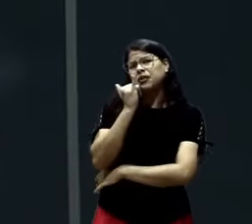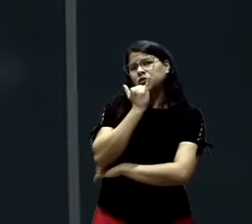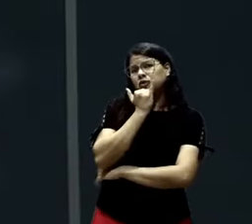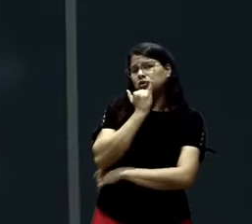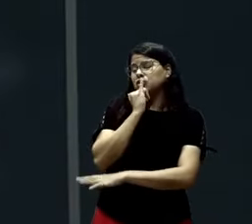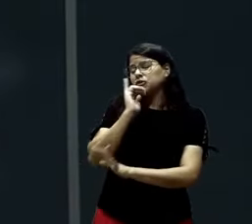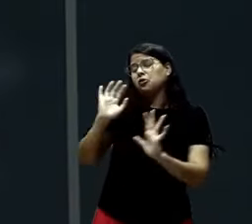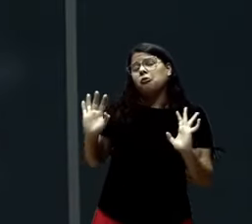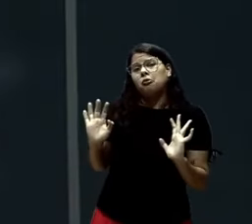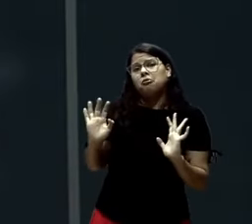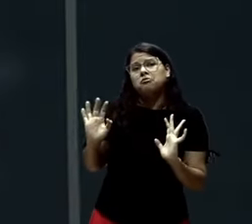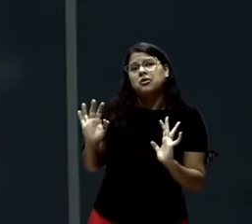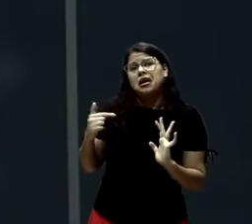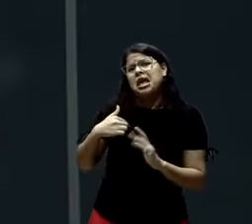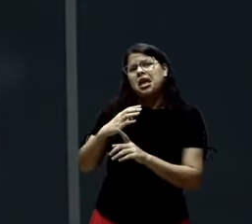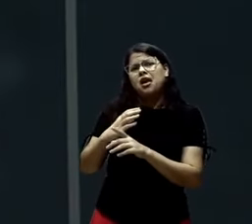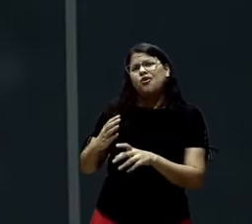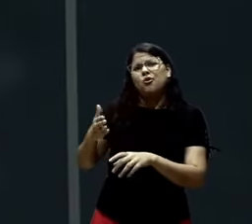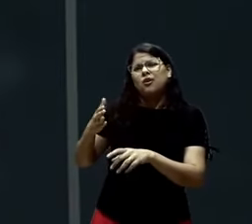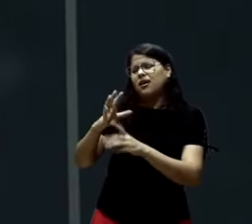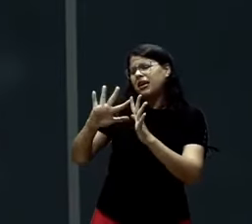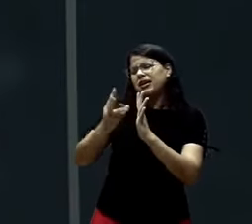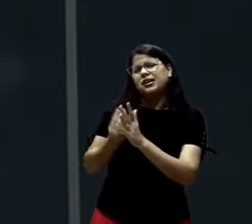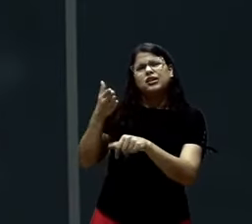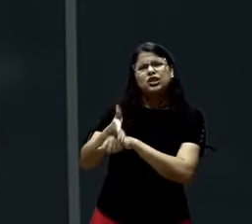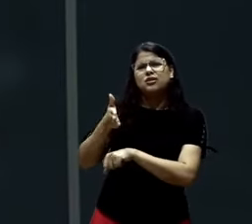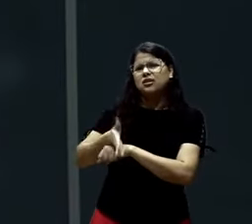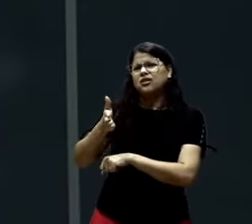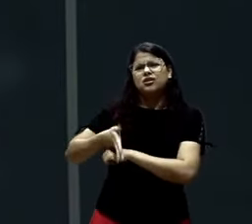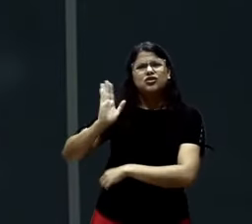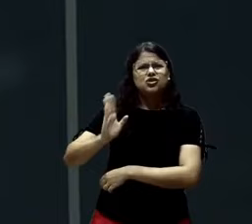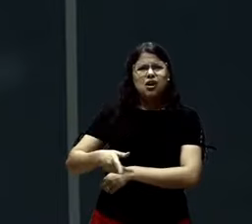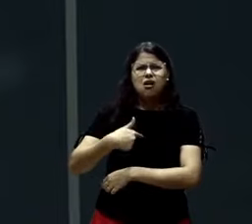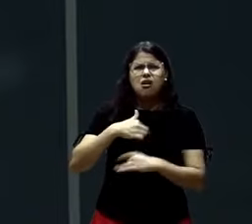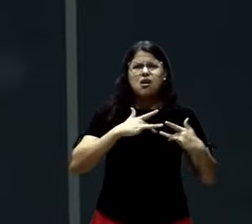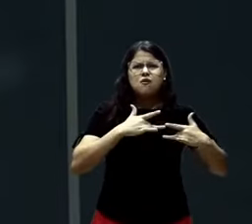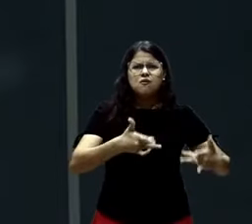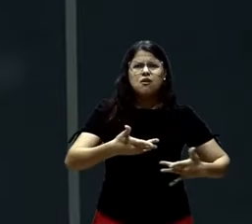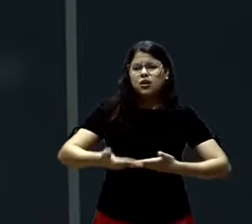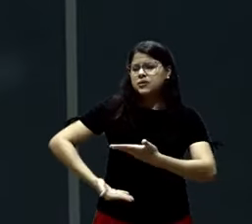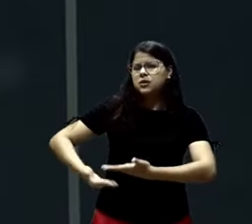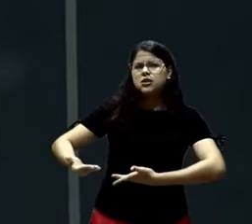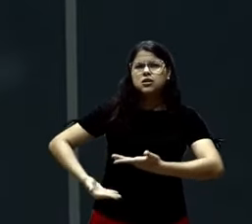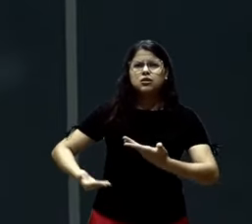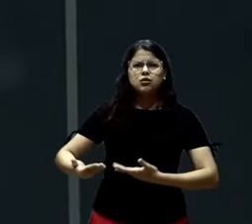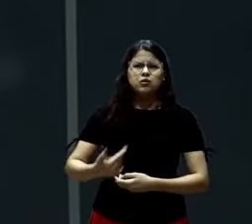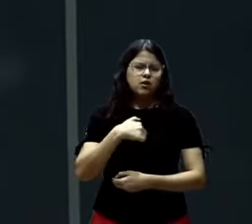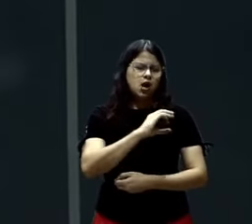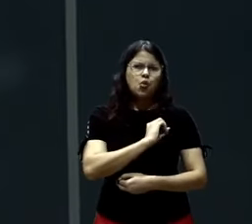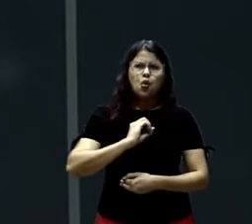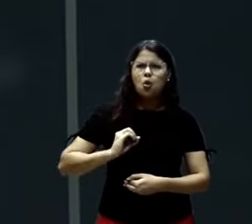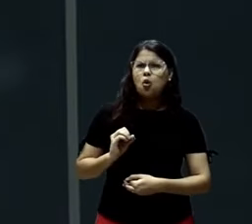nossa crise é: eu já venho à igreja, eu já sou voluntário, eu sou obreiro, eu trabalho, eu ajudo